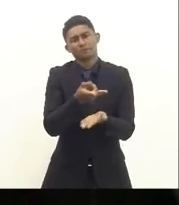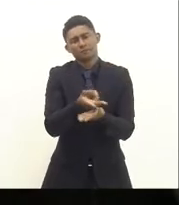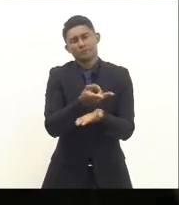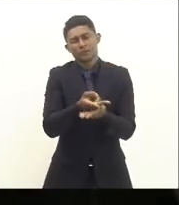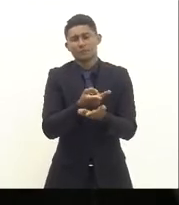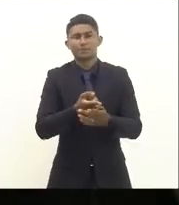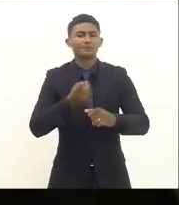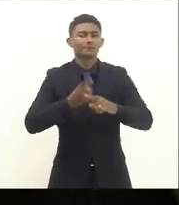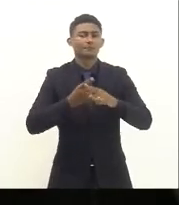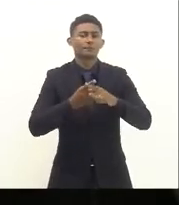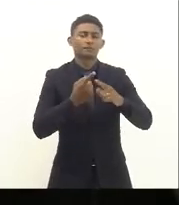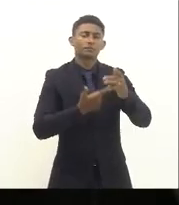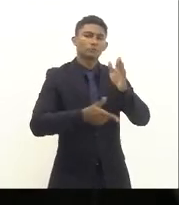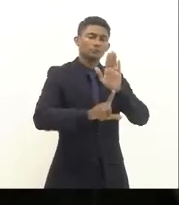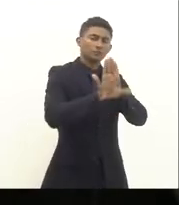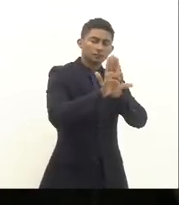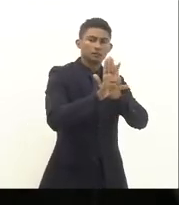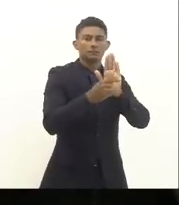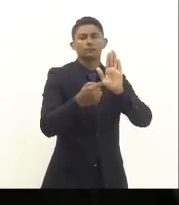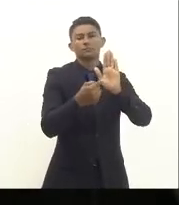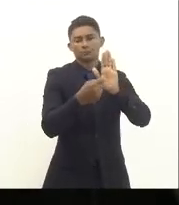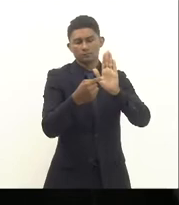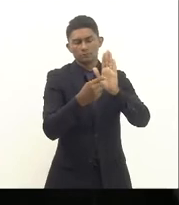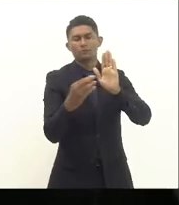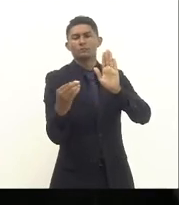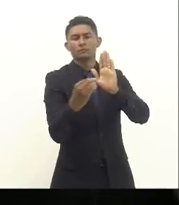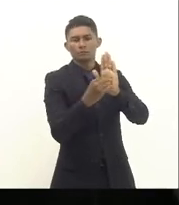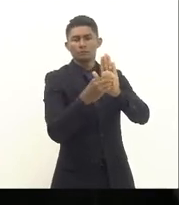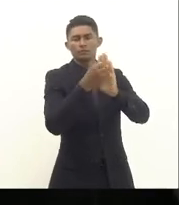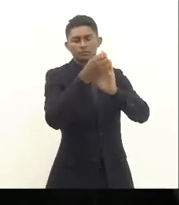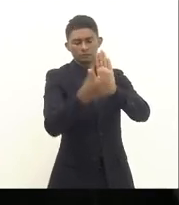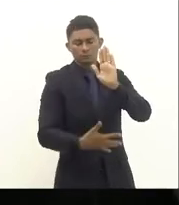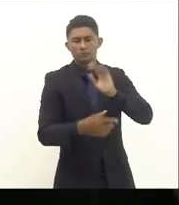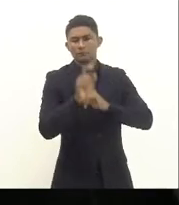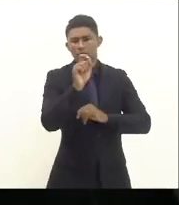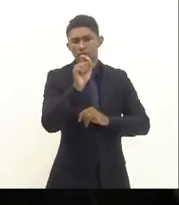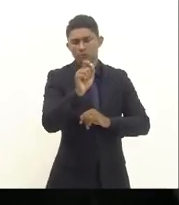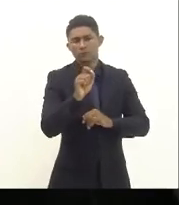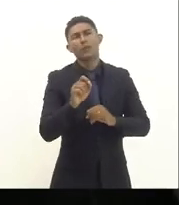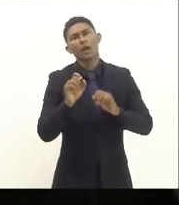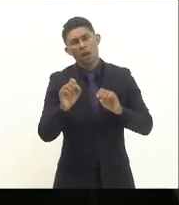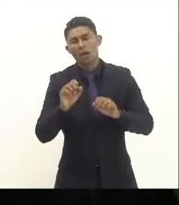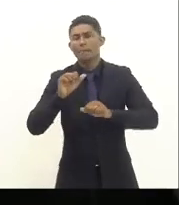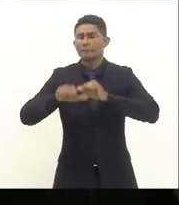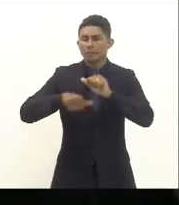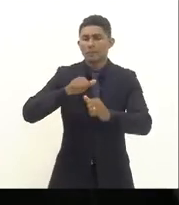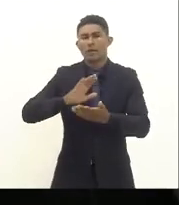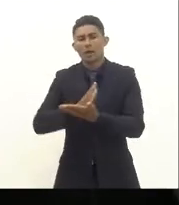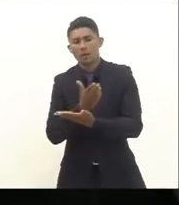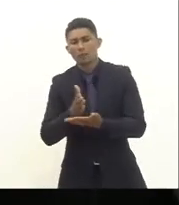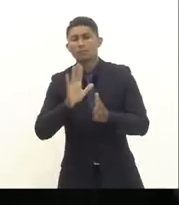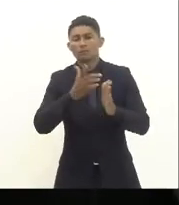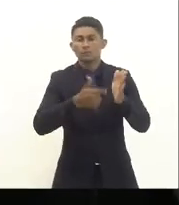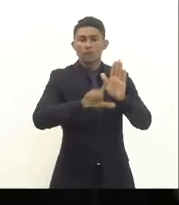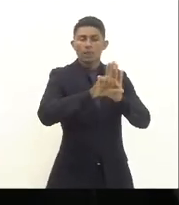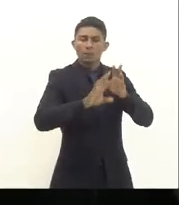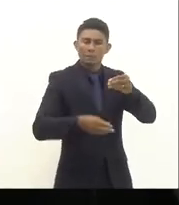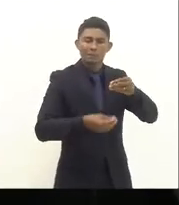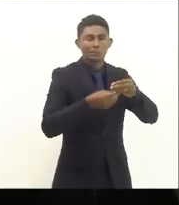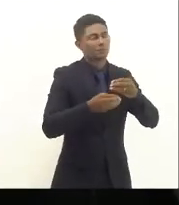porque a lei ordinária ela admite modificações Oi e a lei complementar não